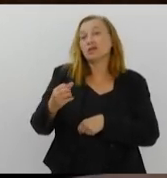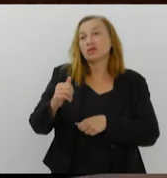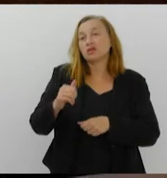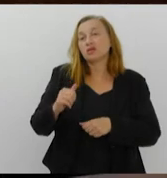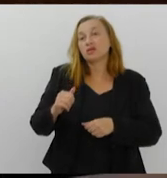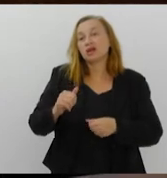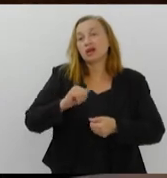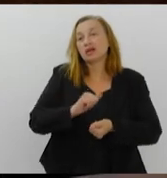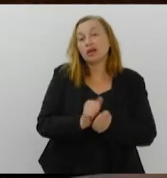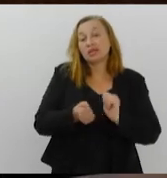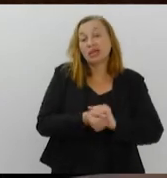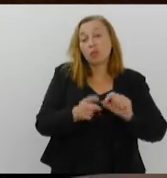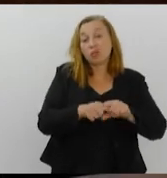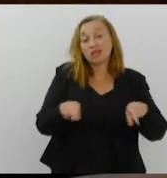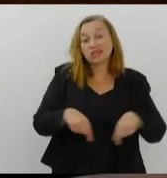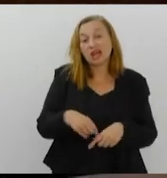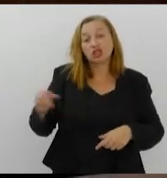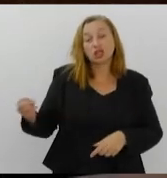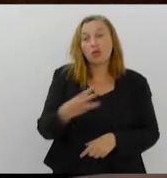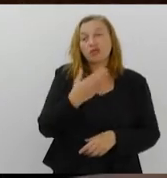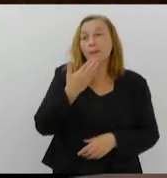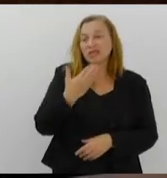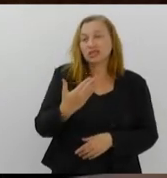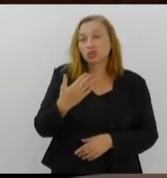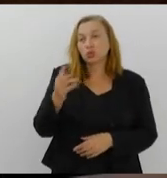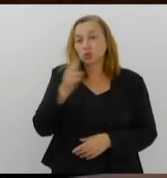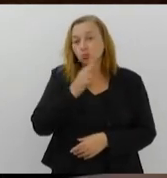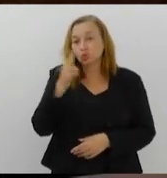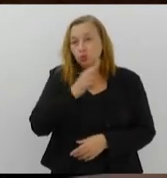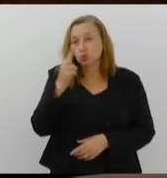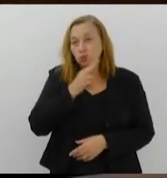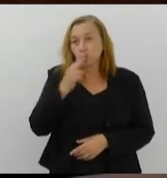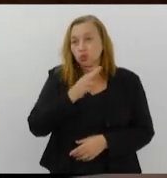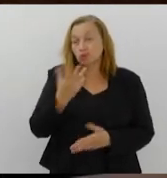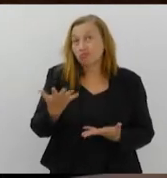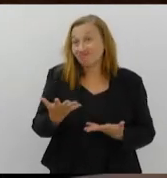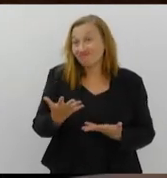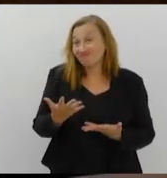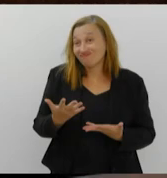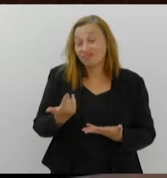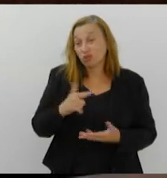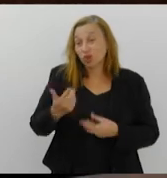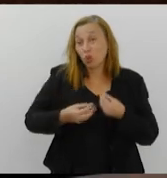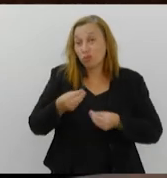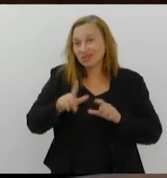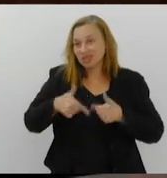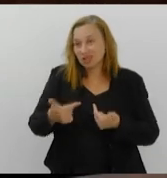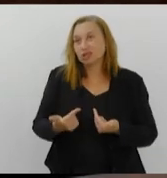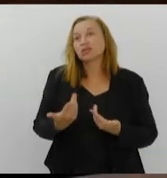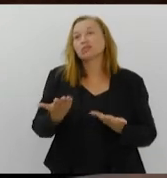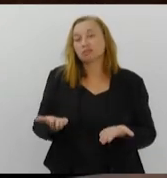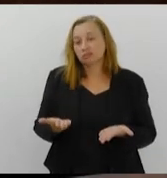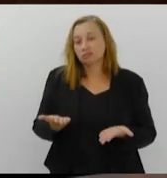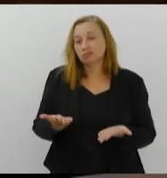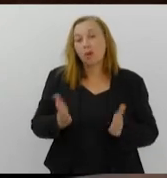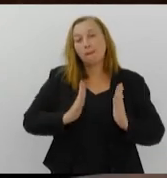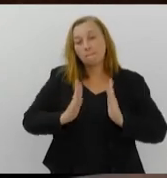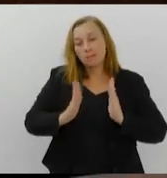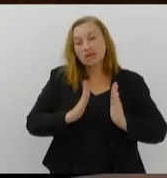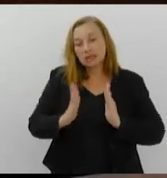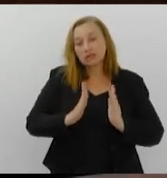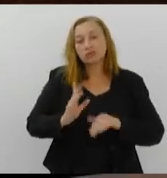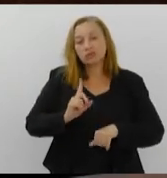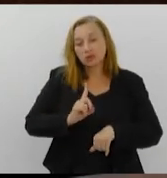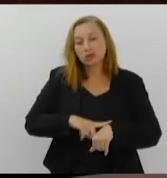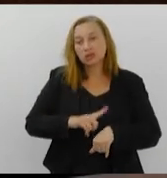isso urgente, no talo, o cara não tem como fazer. Eu daria um prazo,